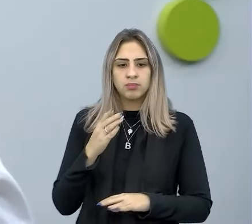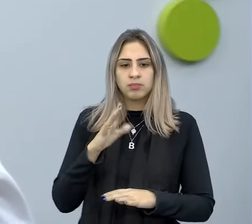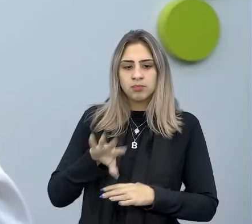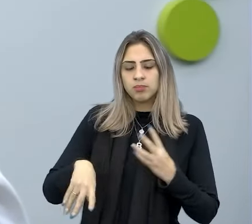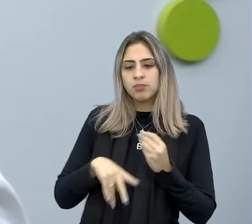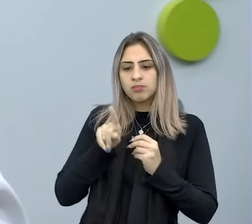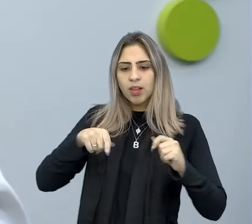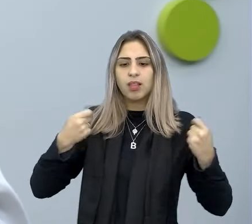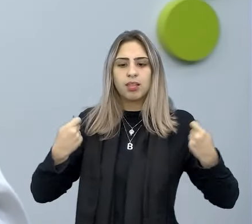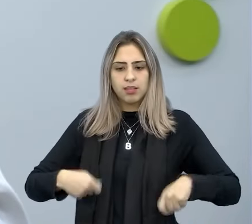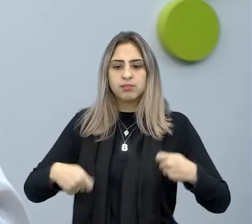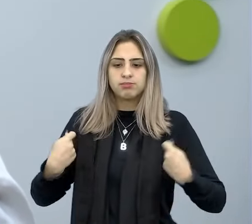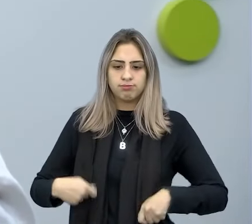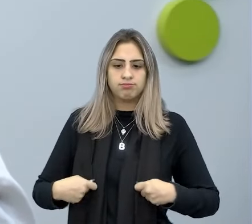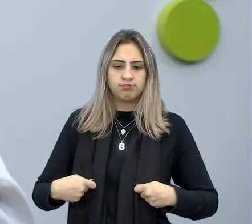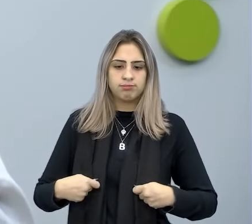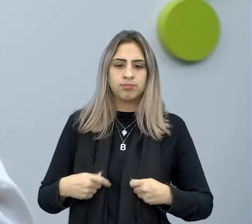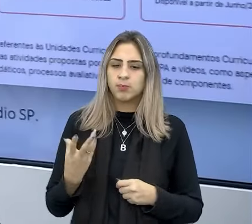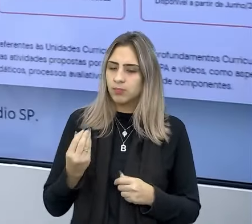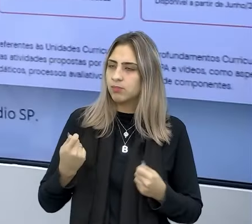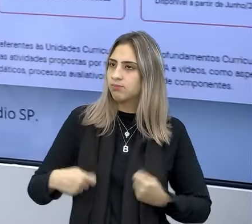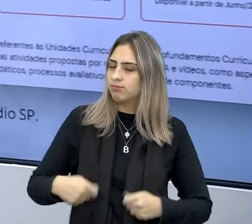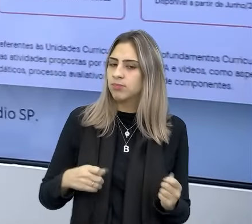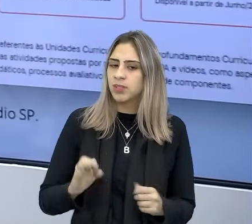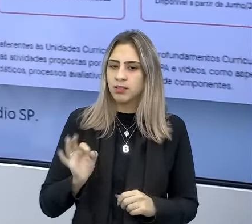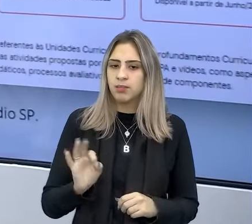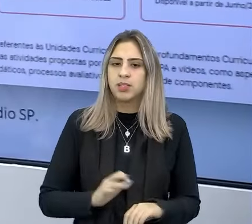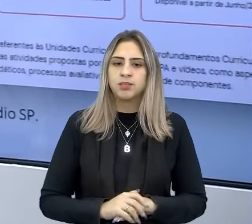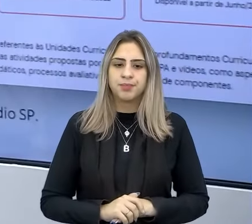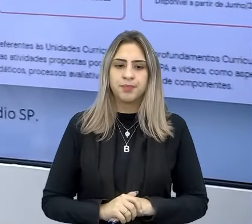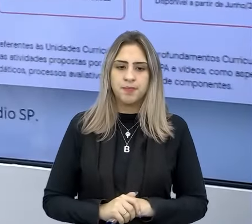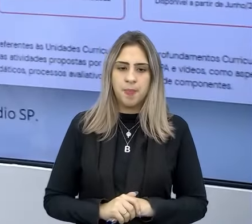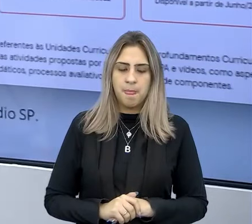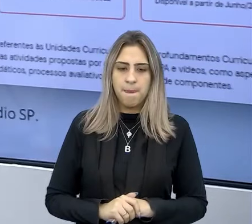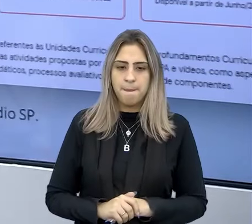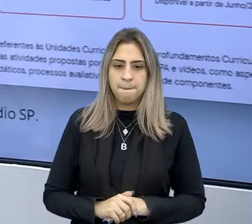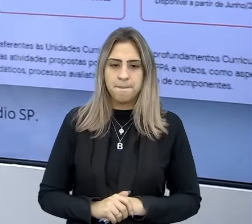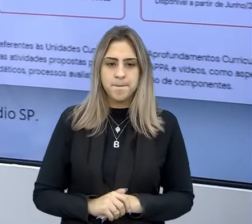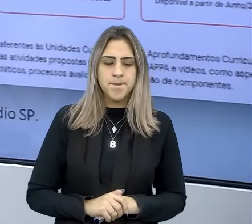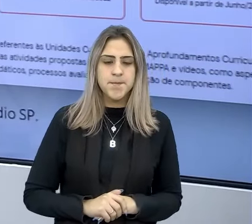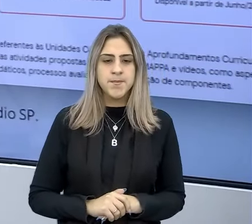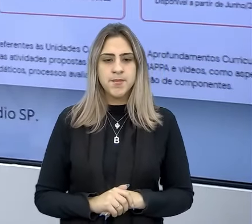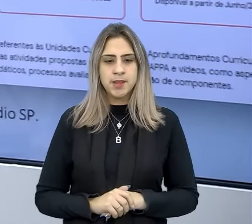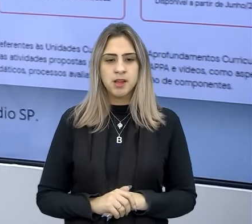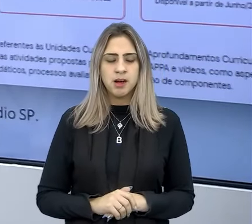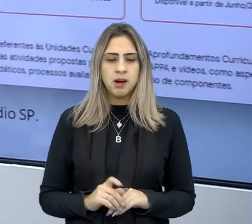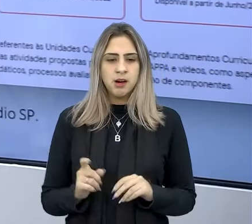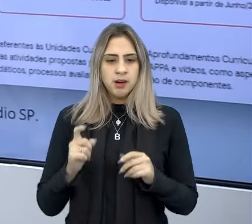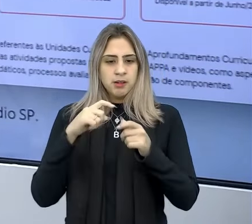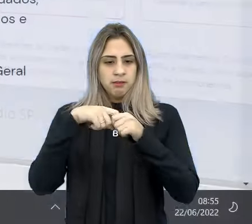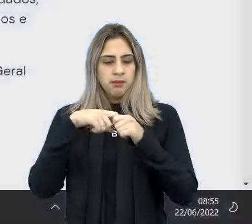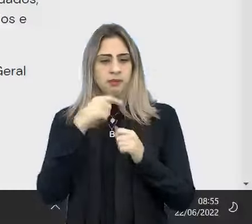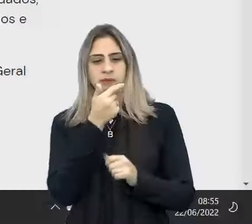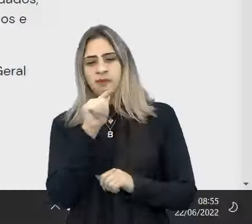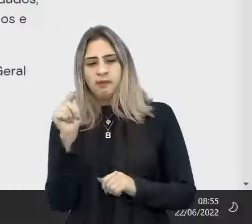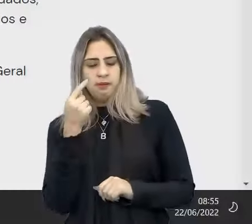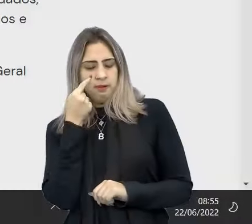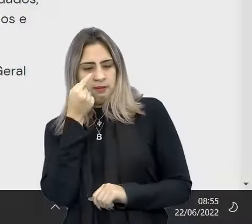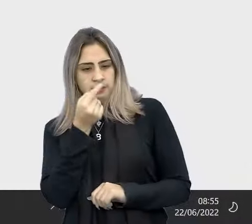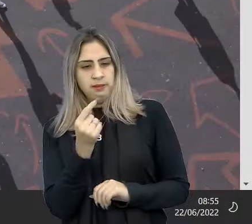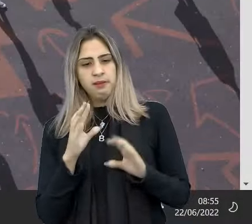é necessária, né, Gi? Ela é bem necessária. E voltando aqui, então vamos só revisitar os outros,